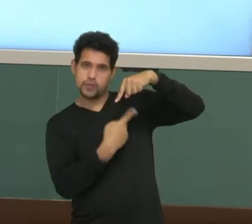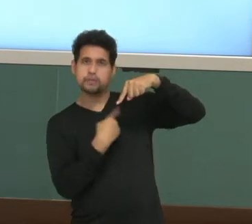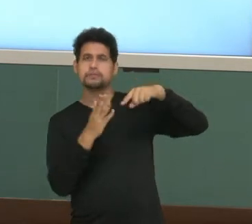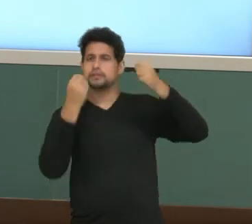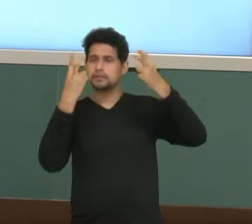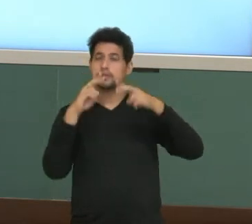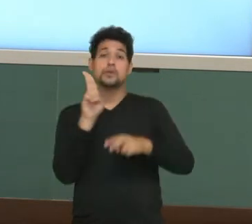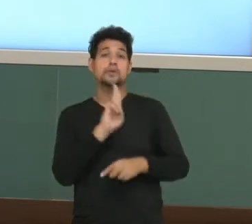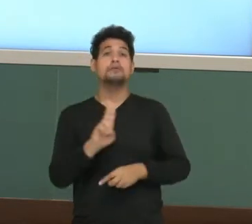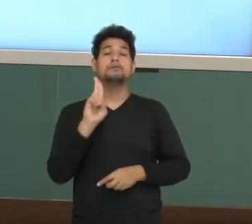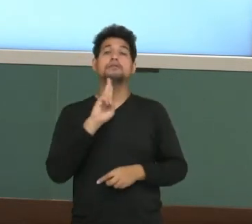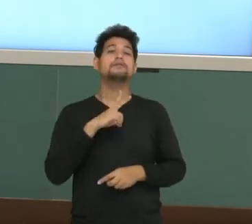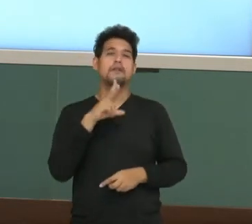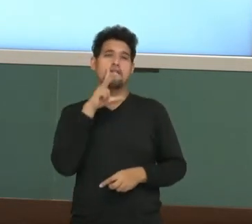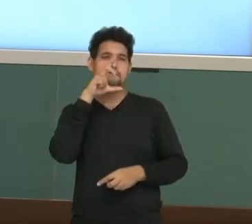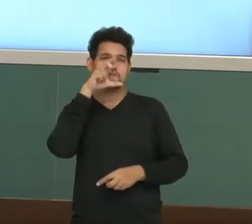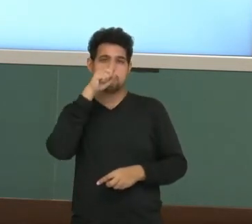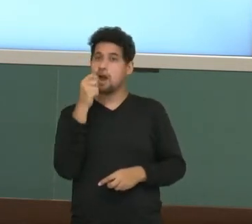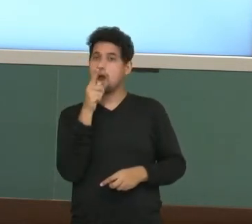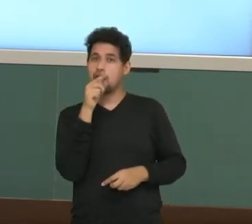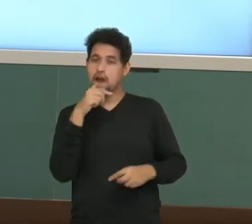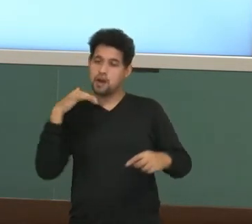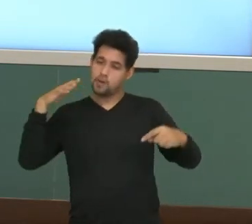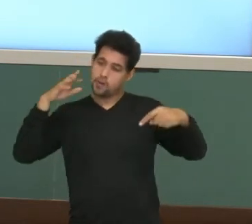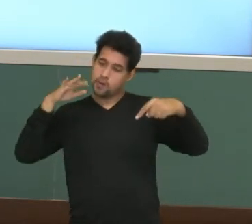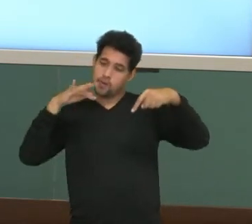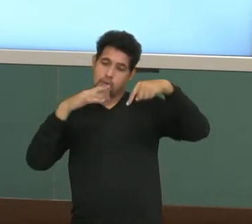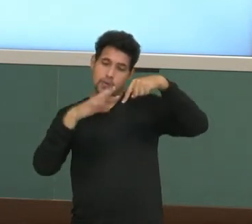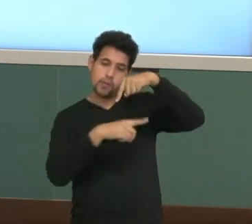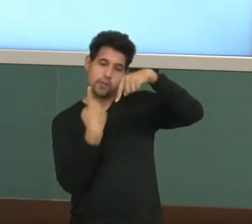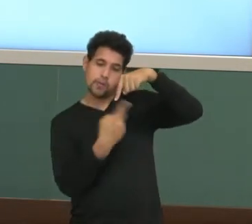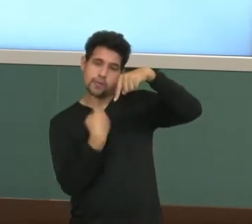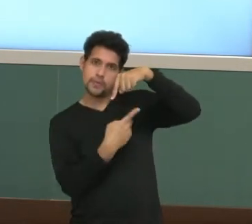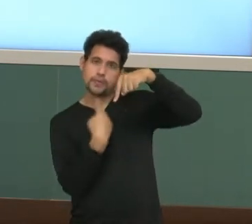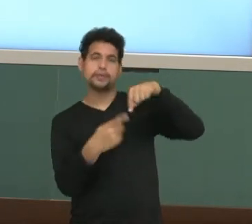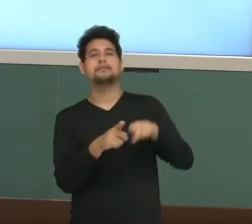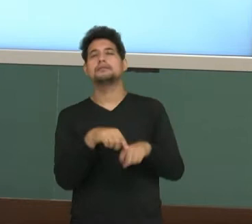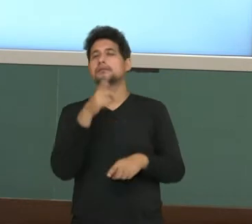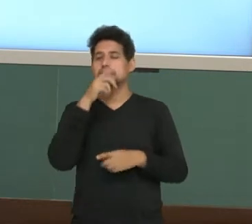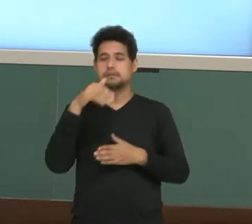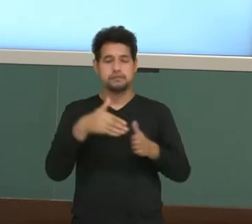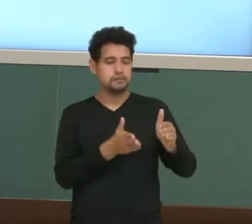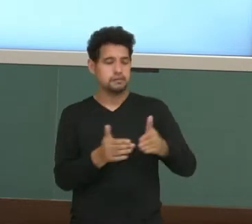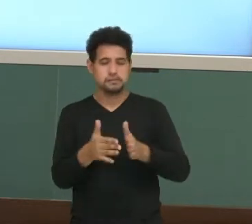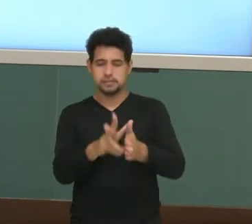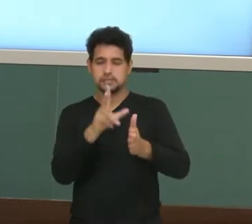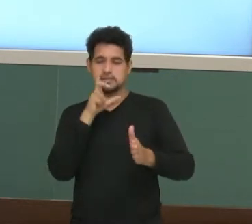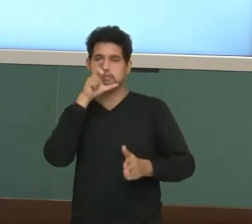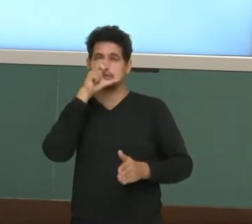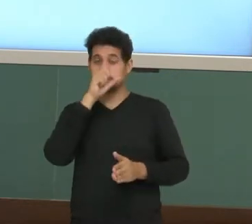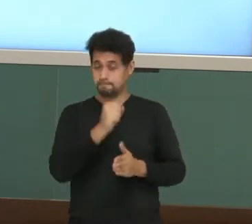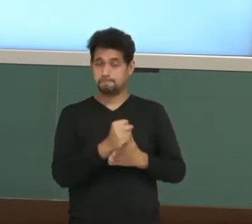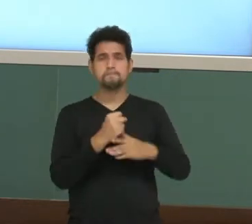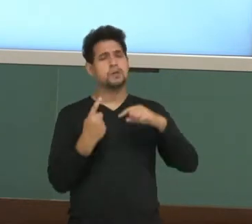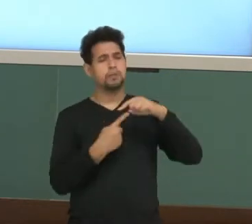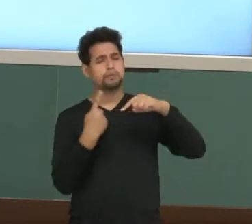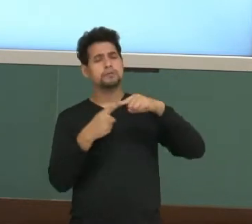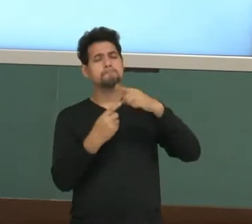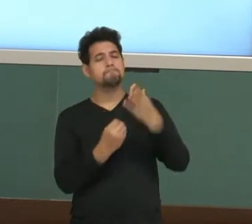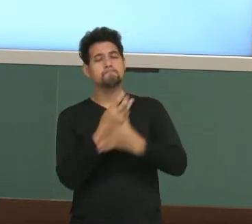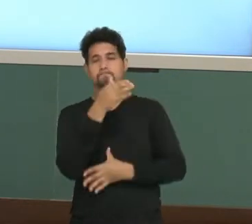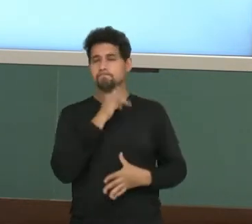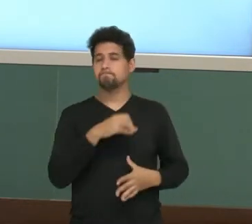anteriormente, utiliza o potencial hidráulico da ação das águas dos rios para movimentar turbinas e